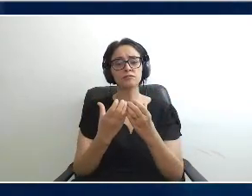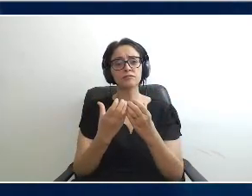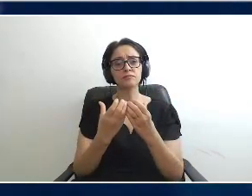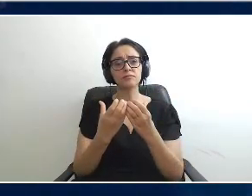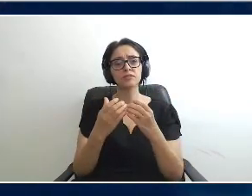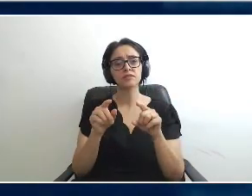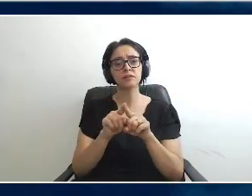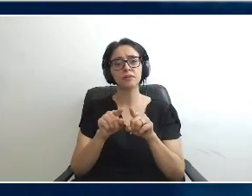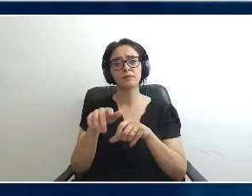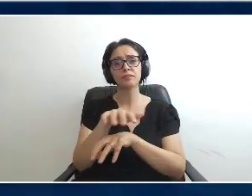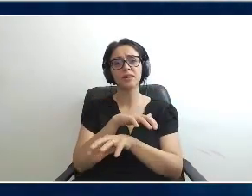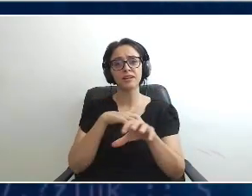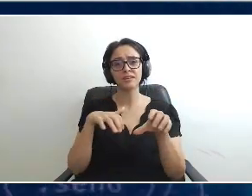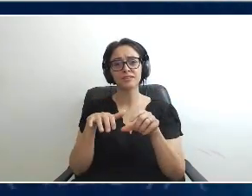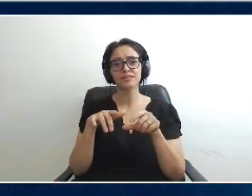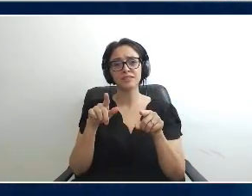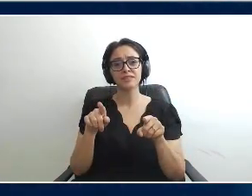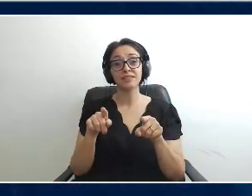mercado?